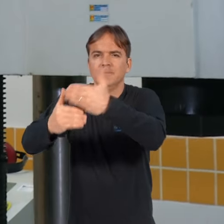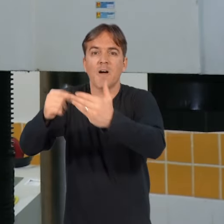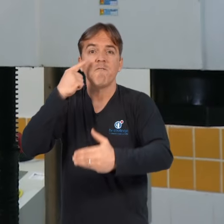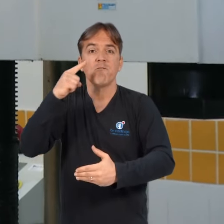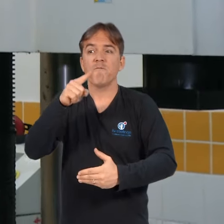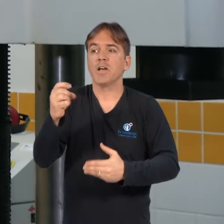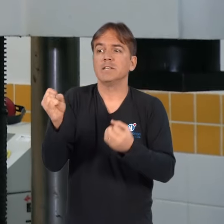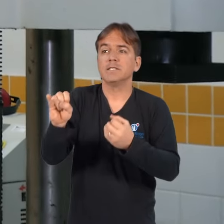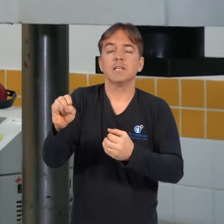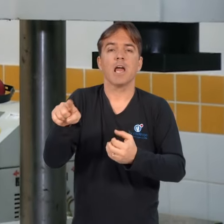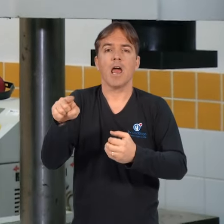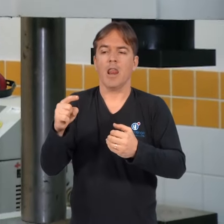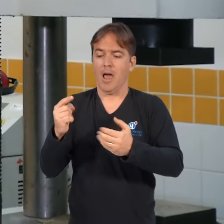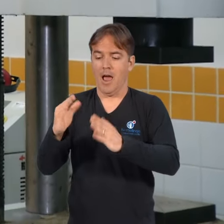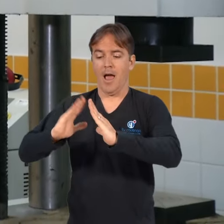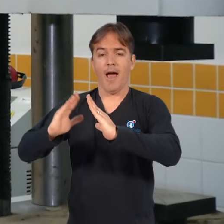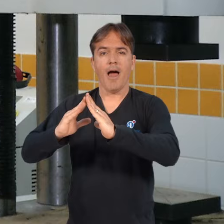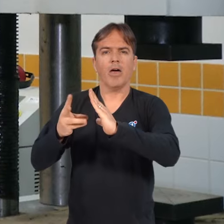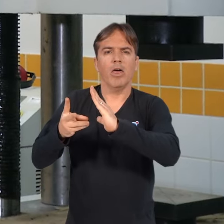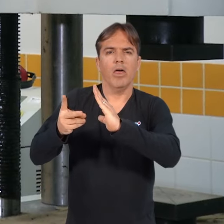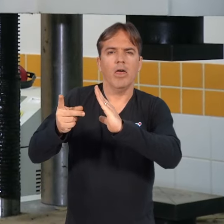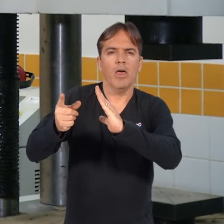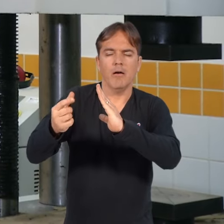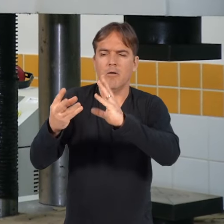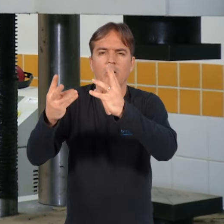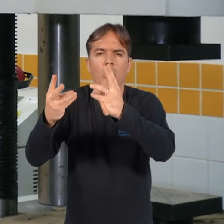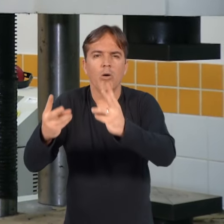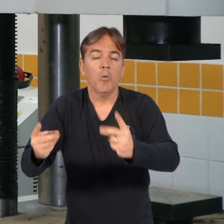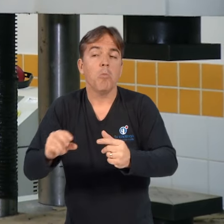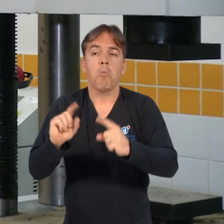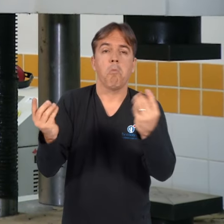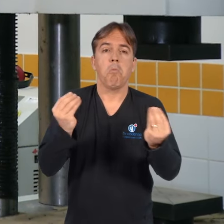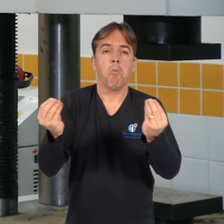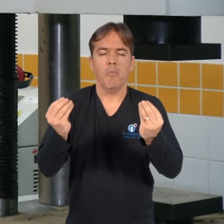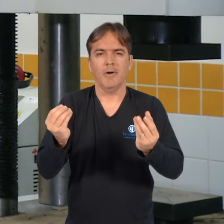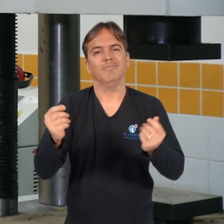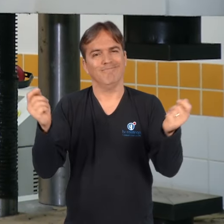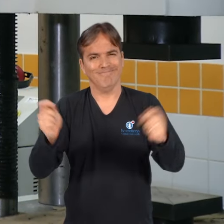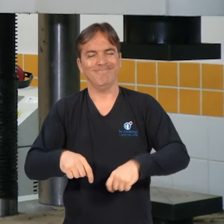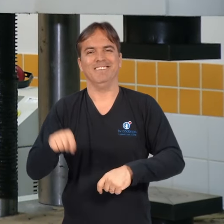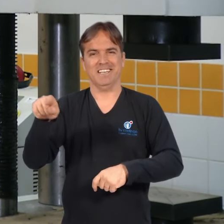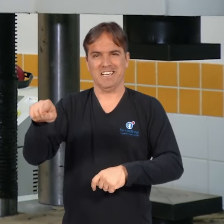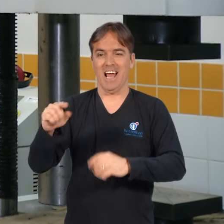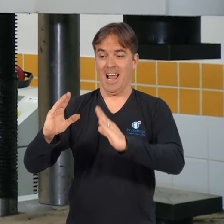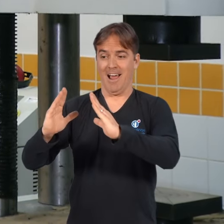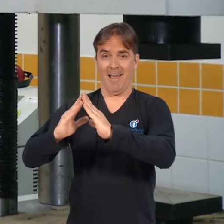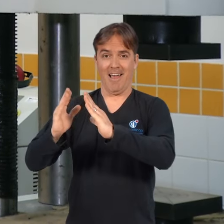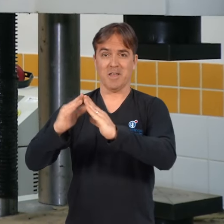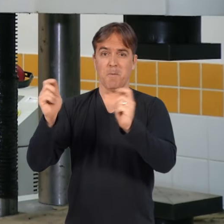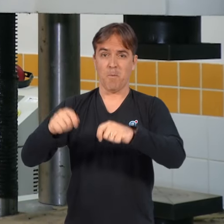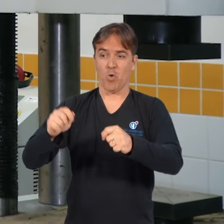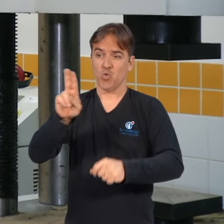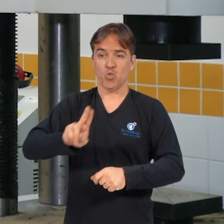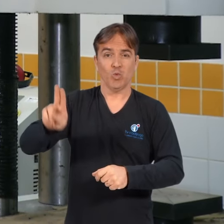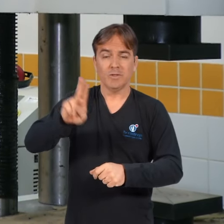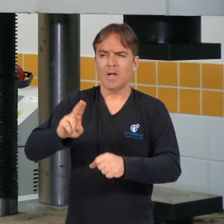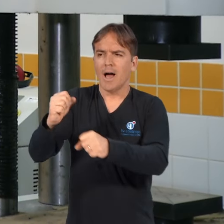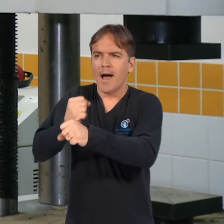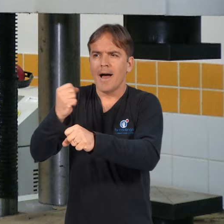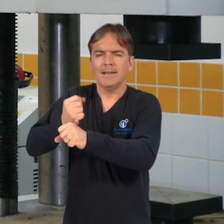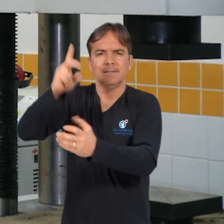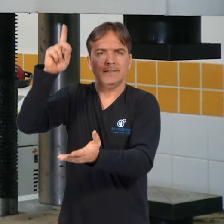gesso e o processo de degradação a longo prazo. Essa etapa pretende garantir que o bloco de gesso seja adequado para